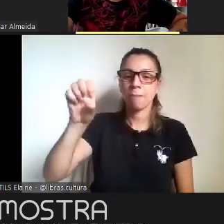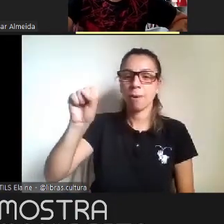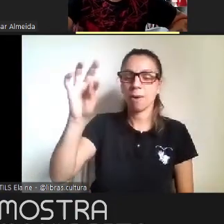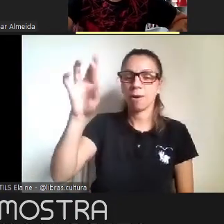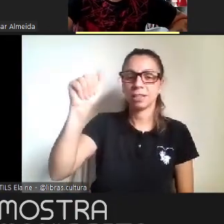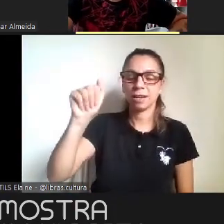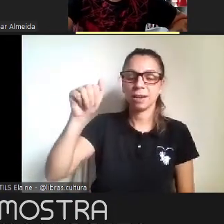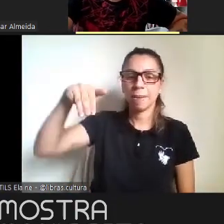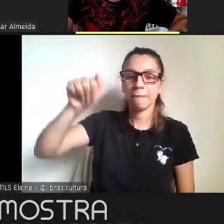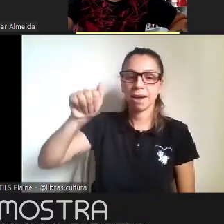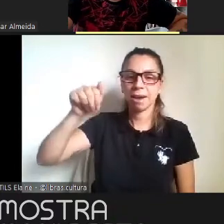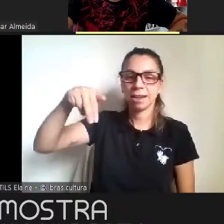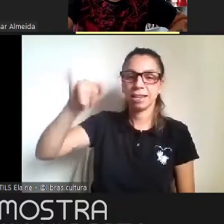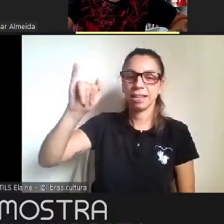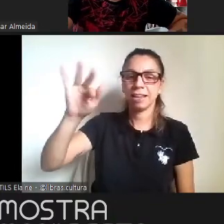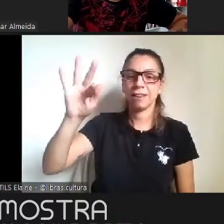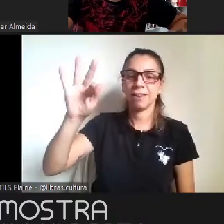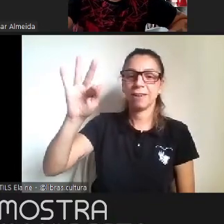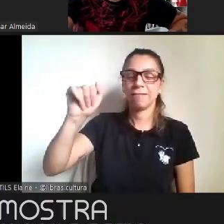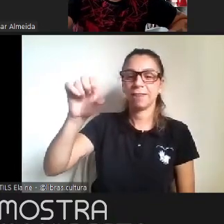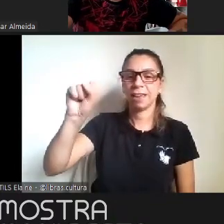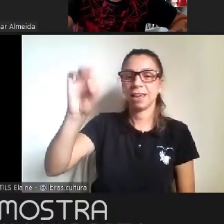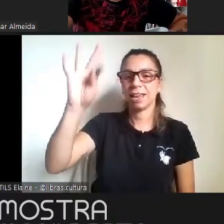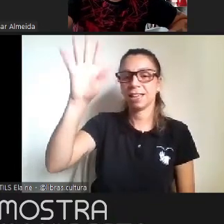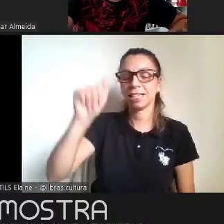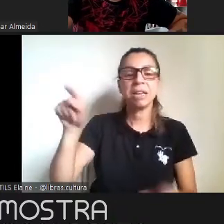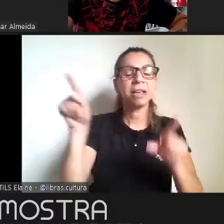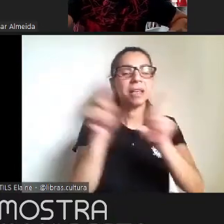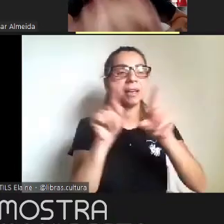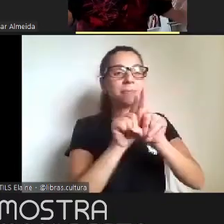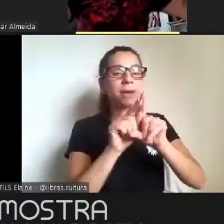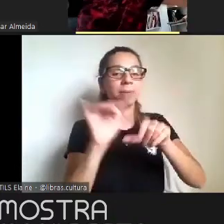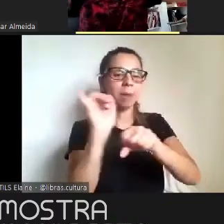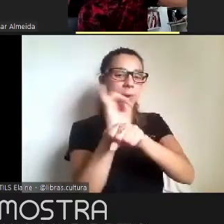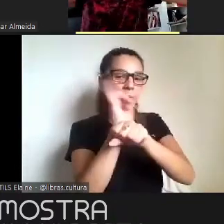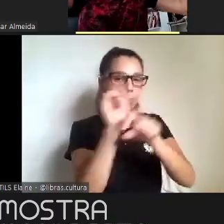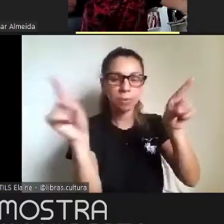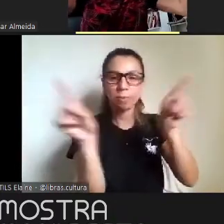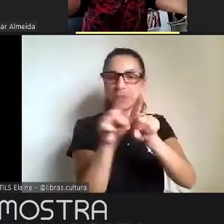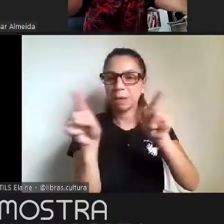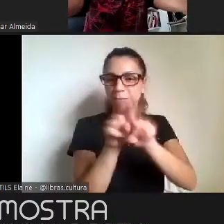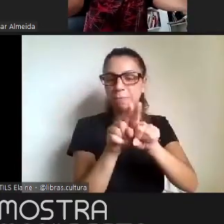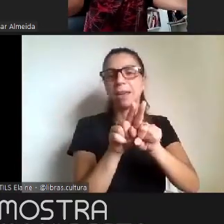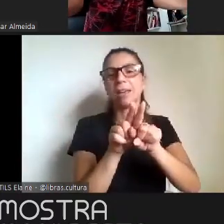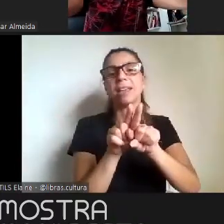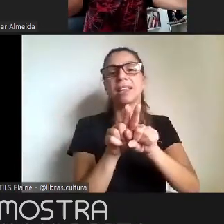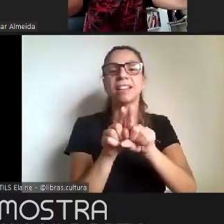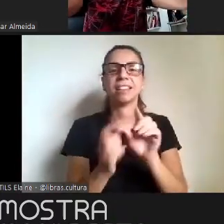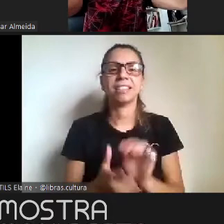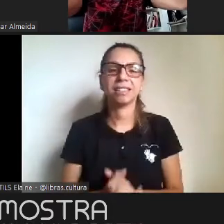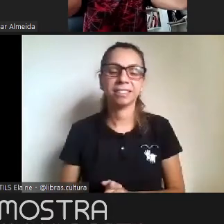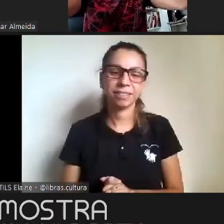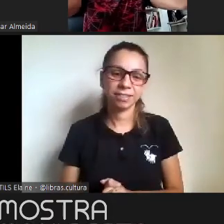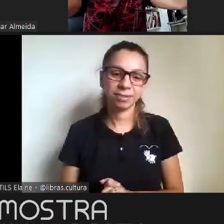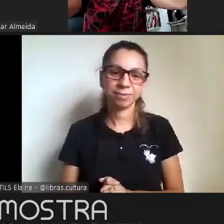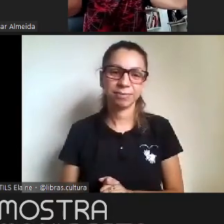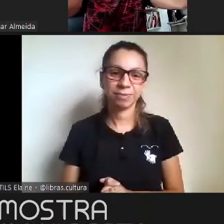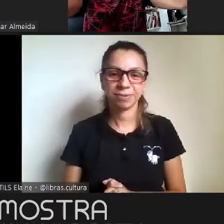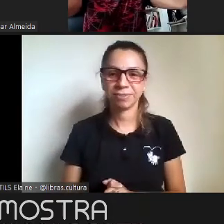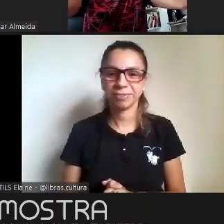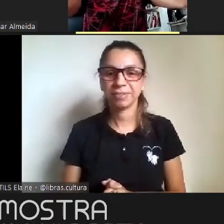Mostra Manifesta Leituras em Voz Alta. Temos mais três Obrigada. trabalhos. Nada, Sueli, se cuide. Evoé. Evoé.